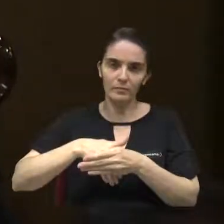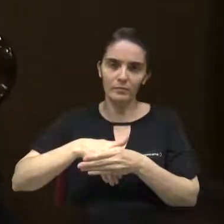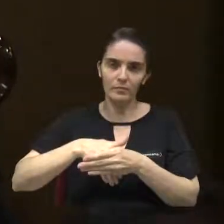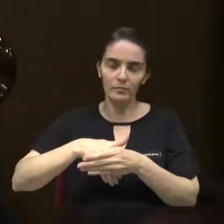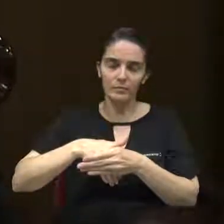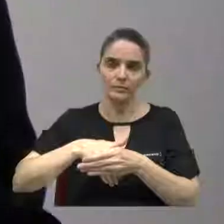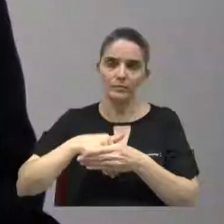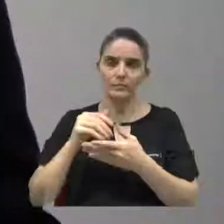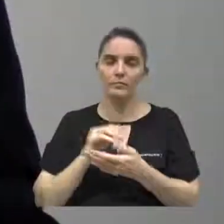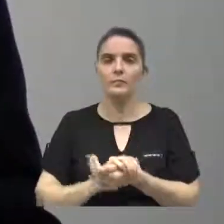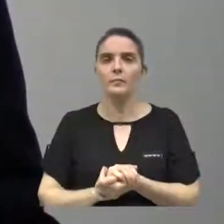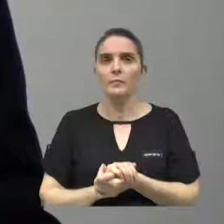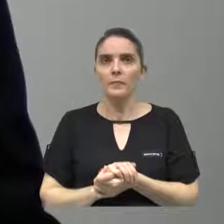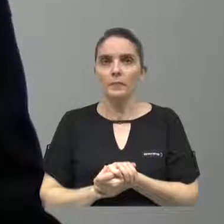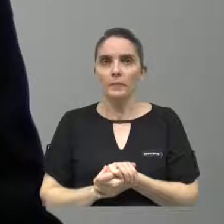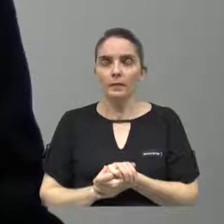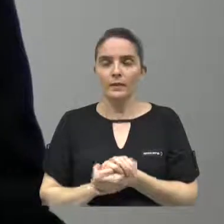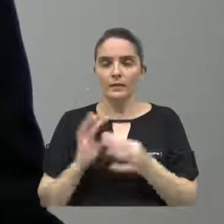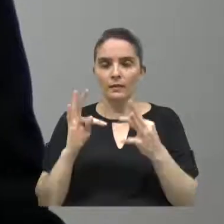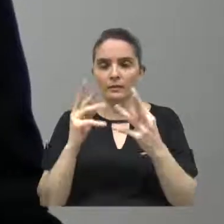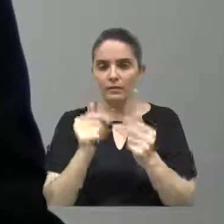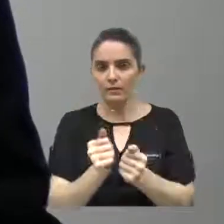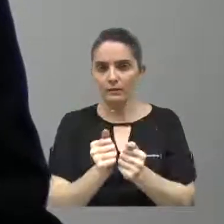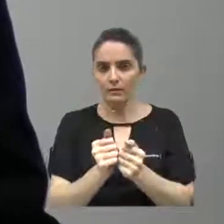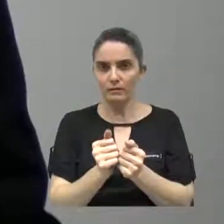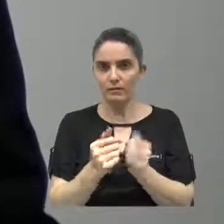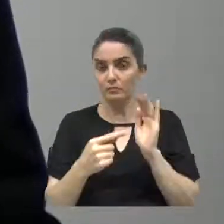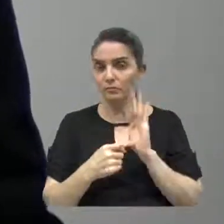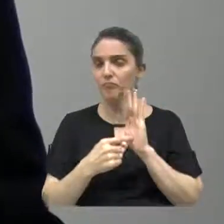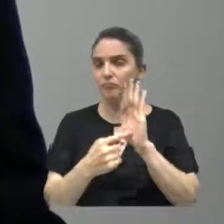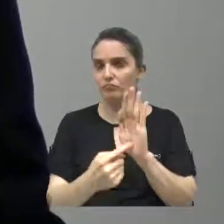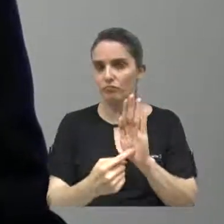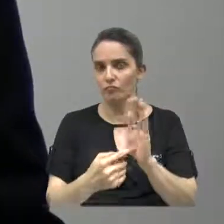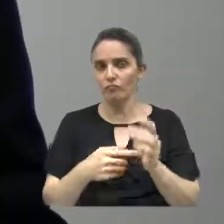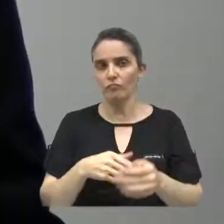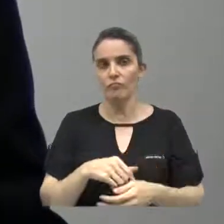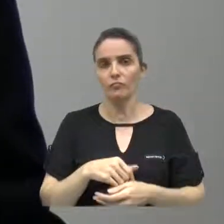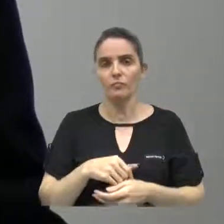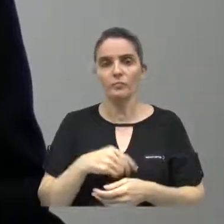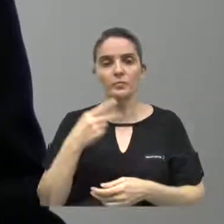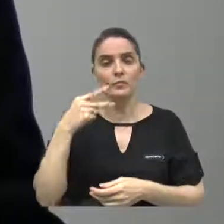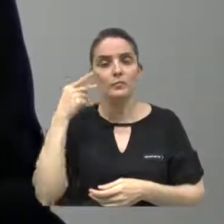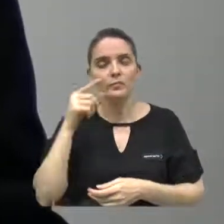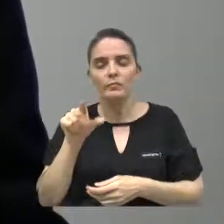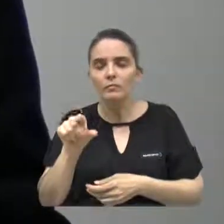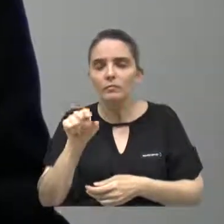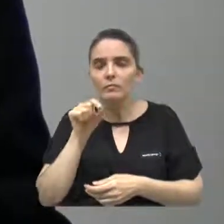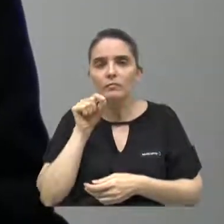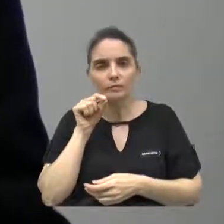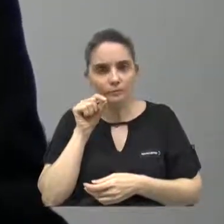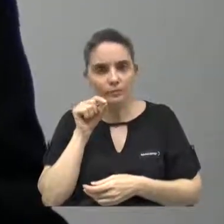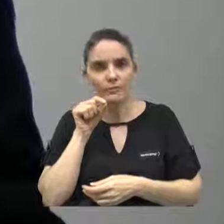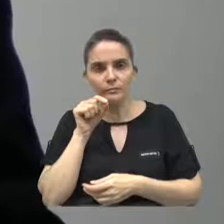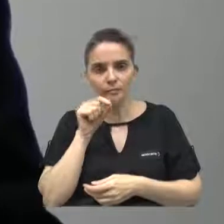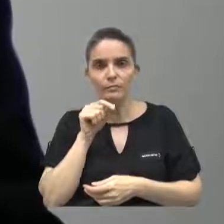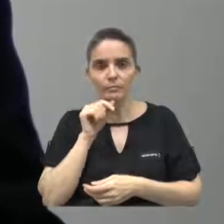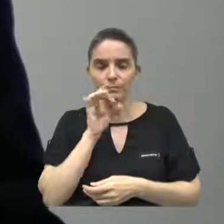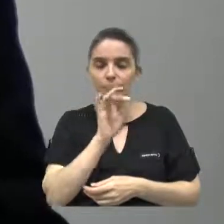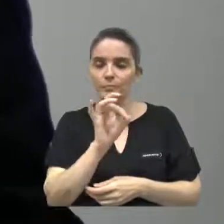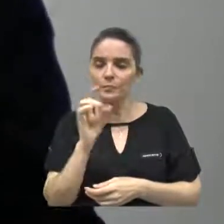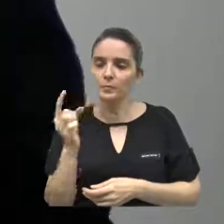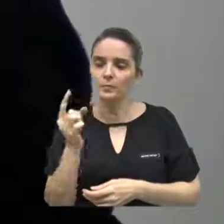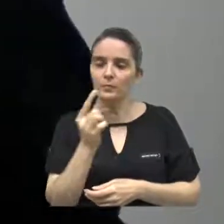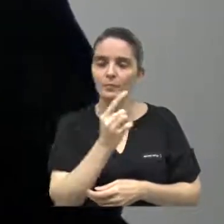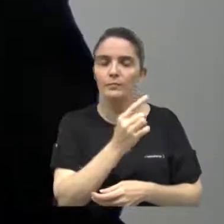aqueles que têm sido apresentados por todos vocês, vereadores, escolhido a dedo. Eu tenho certeza que cada um, quando vai fazer